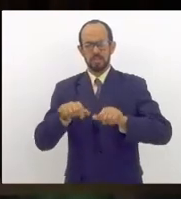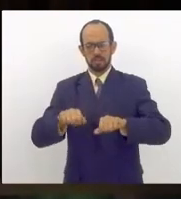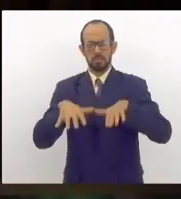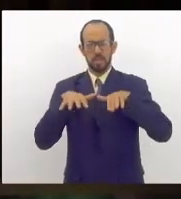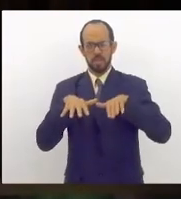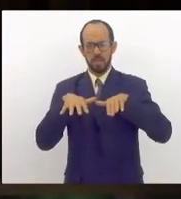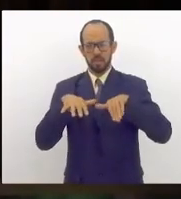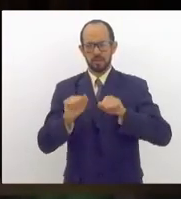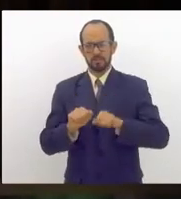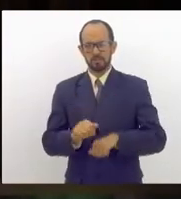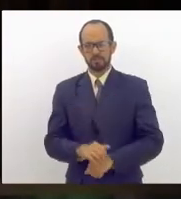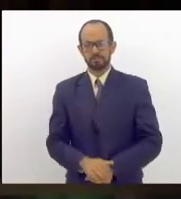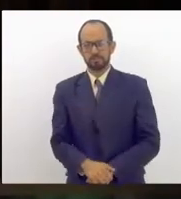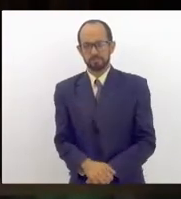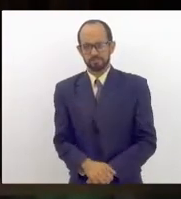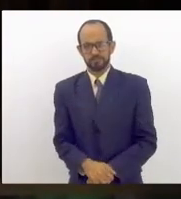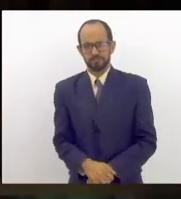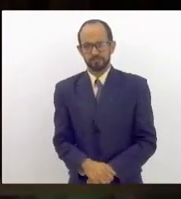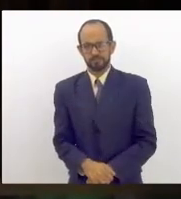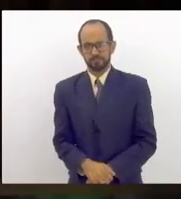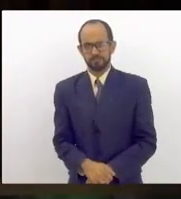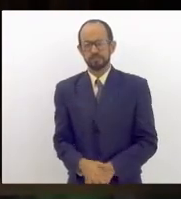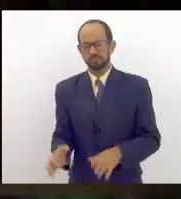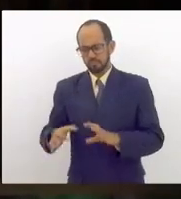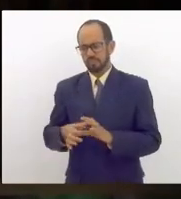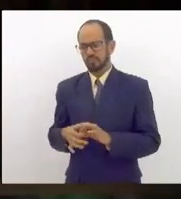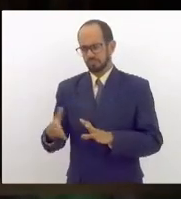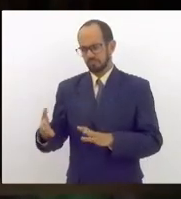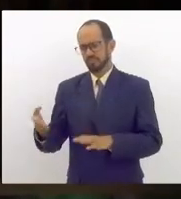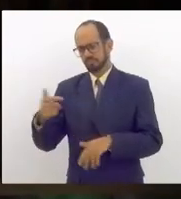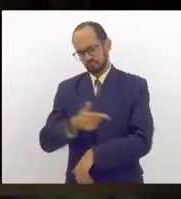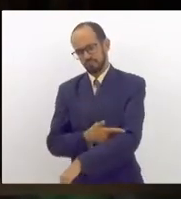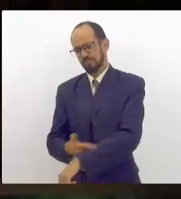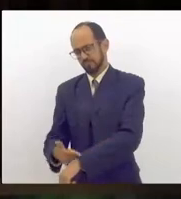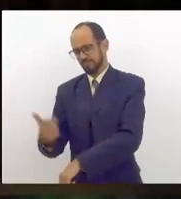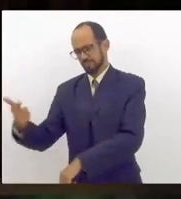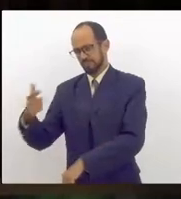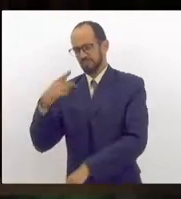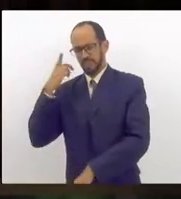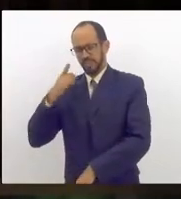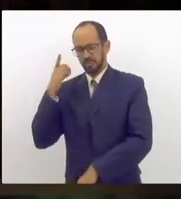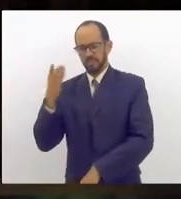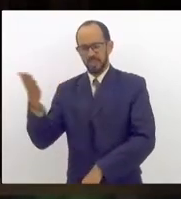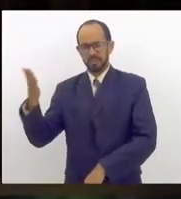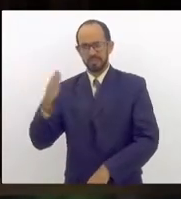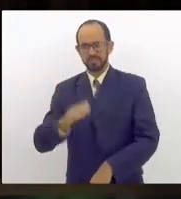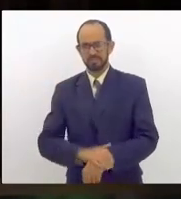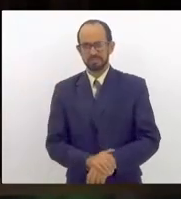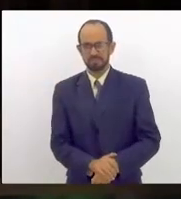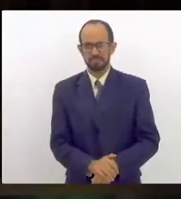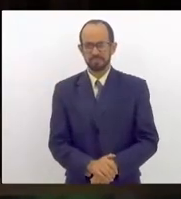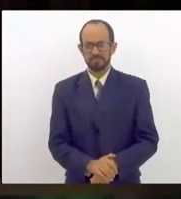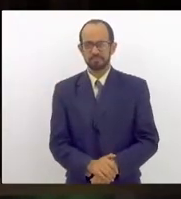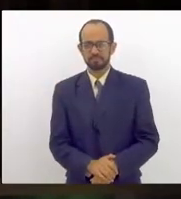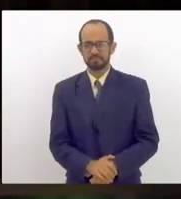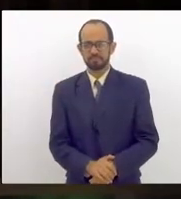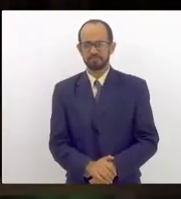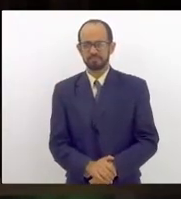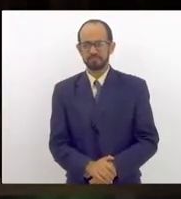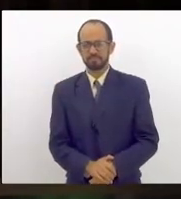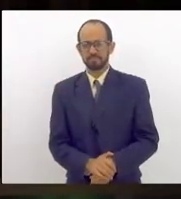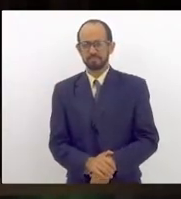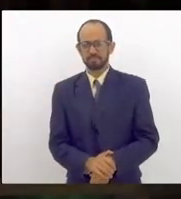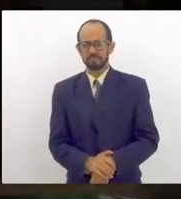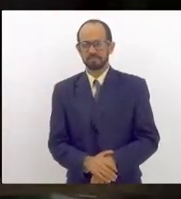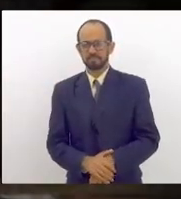plenária com essa concessão é gentil da deputada só mexer aqui um pouquinho